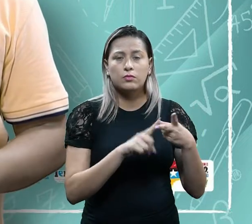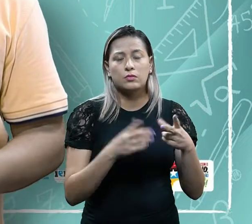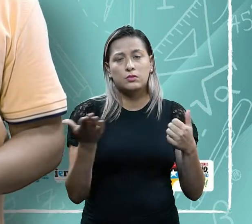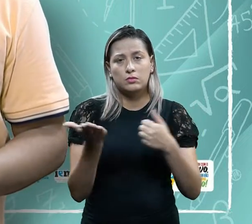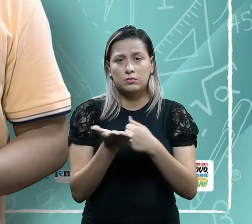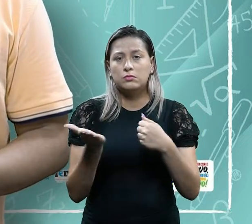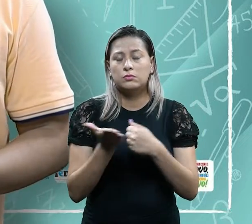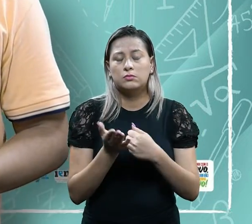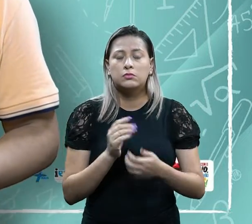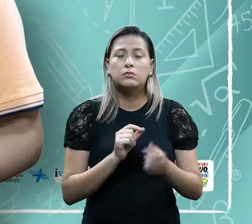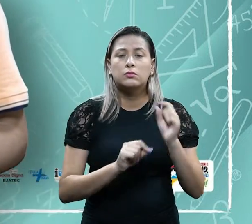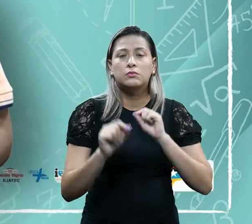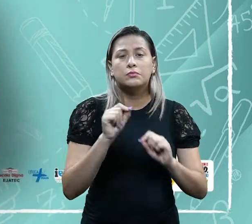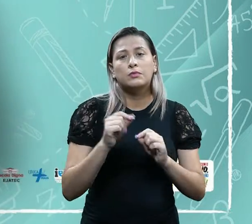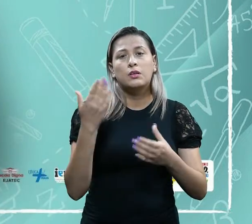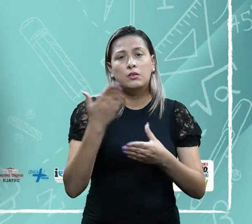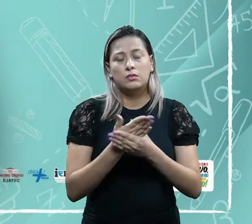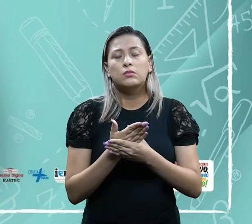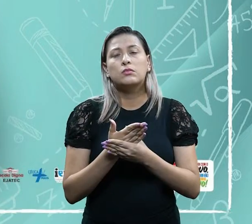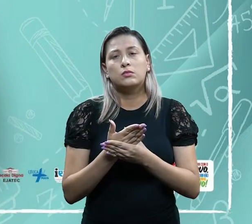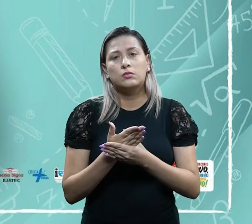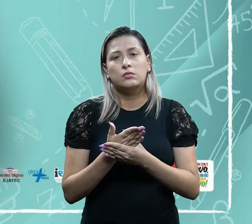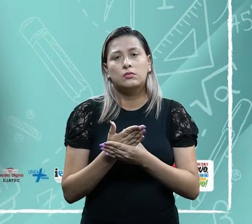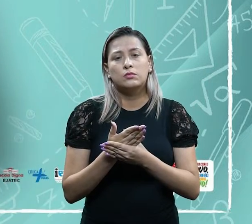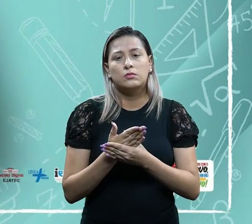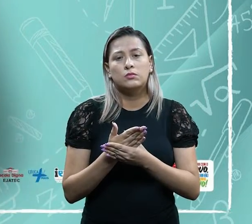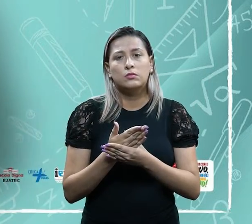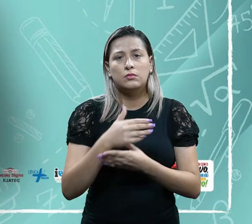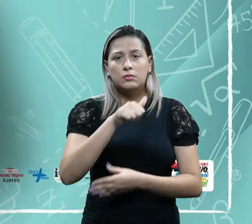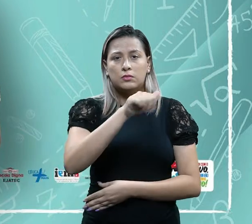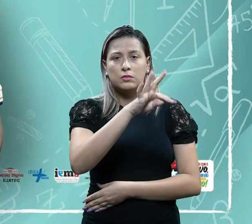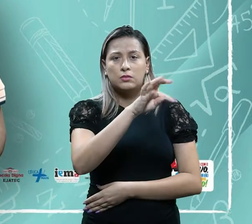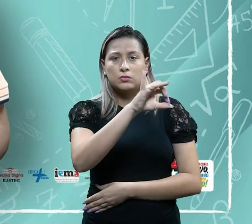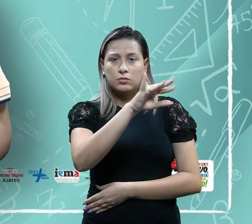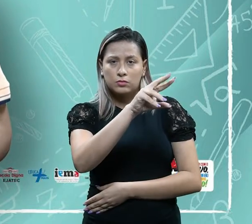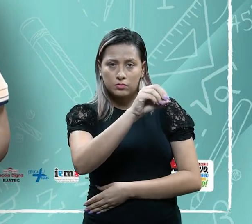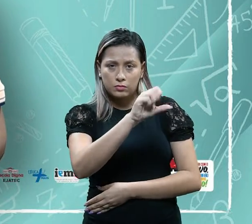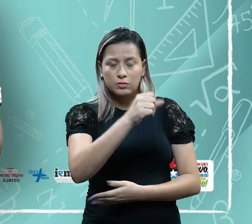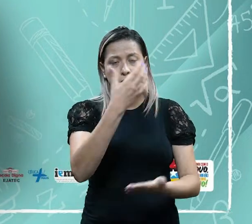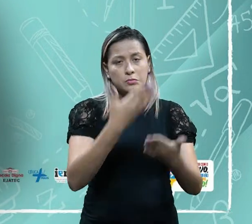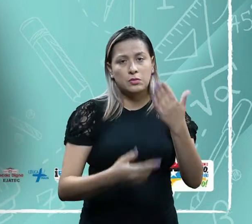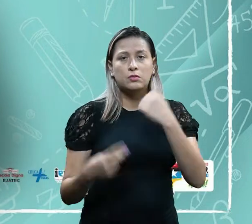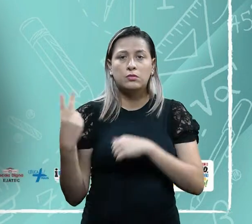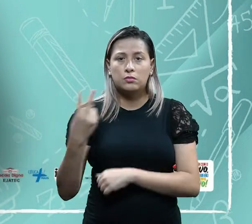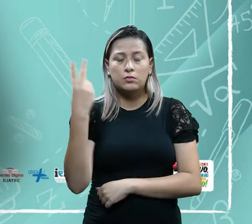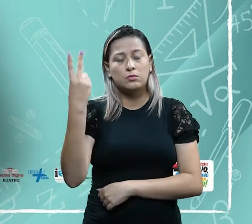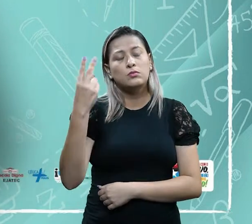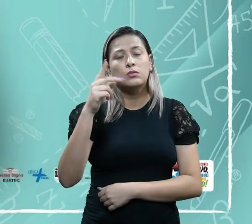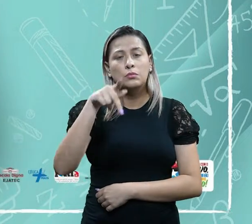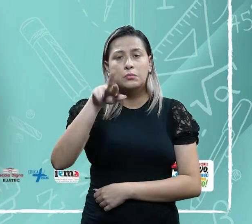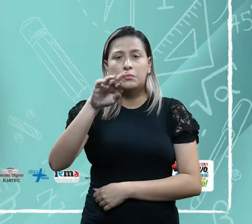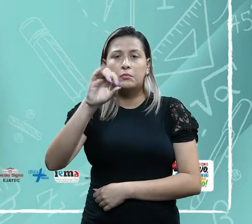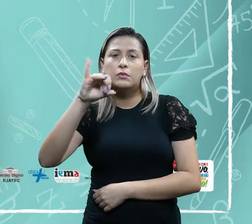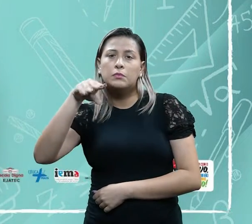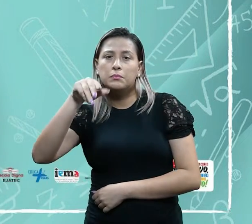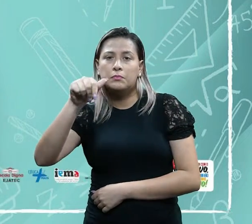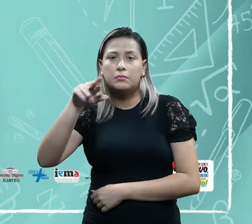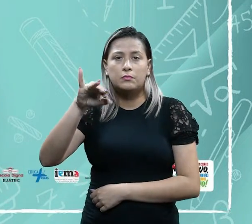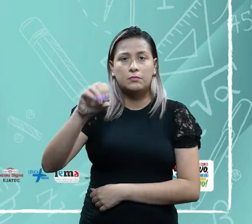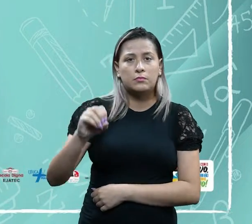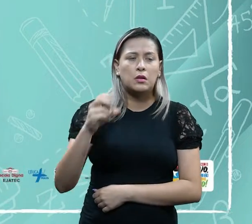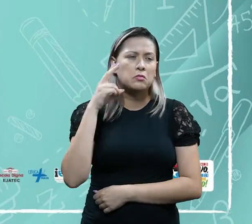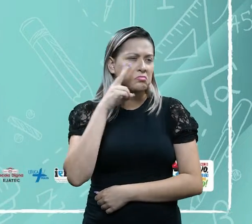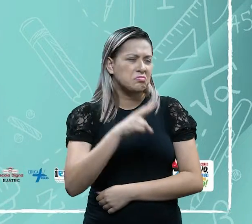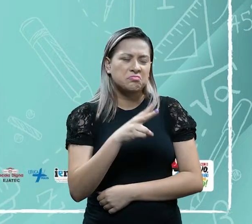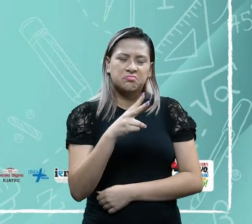aqueles arquivos que estavam ativos, né, perderam seu valor primário, eu já não consulto tanto